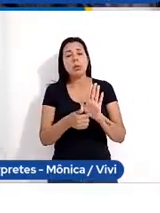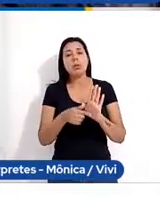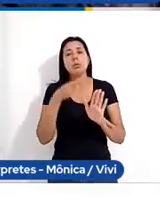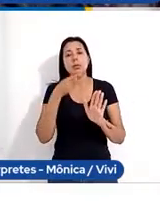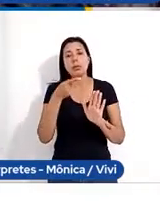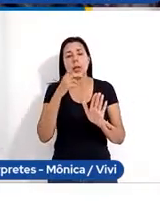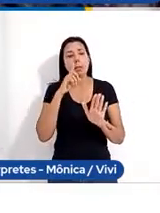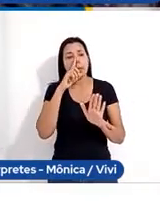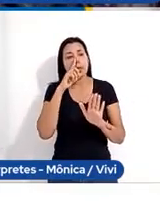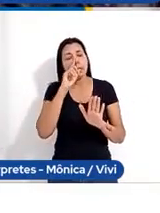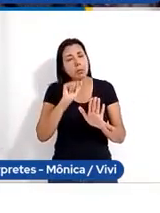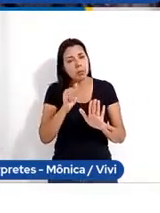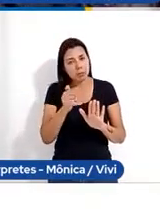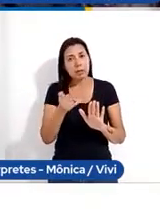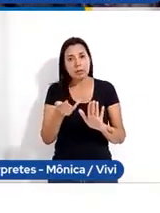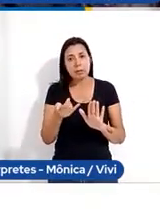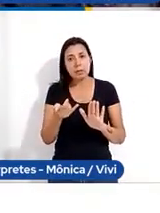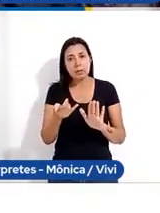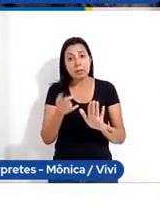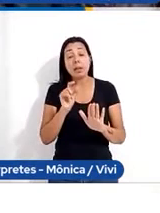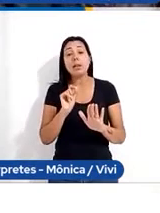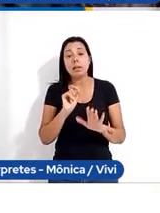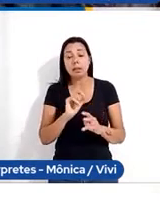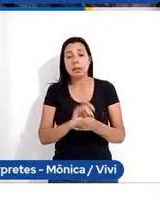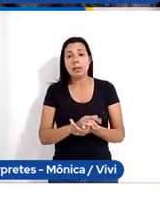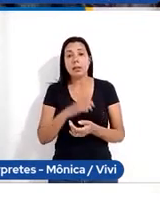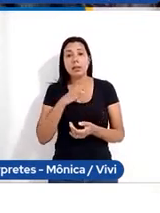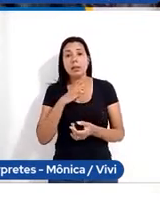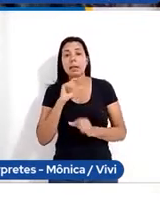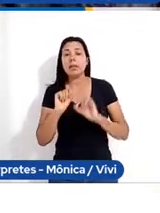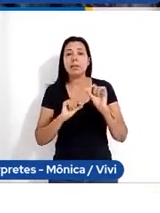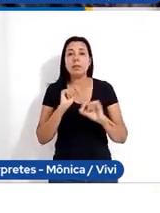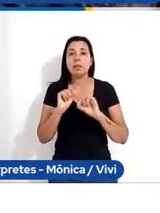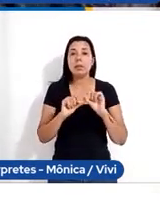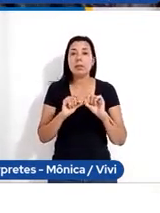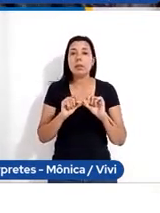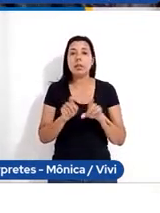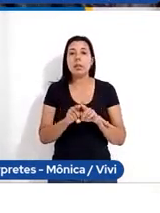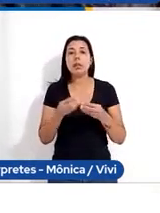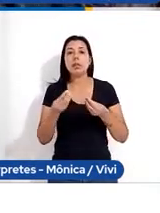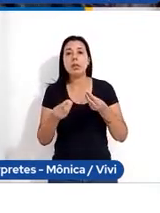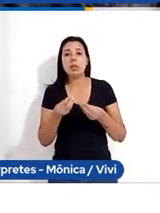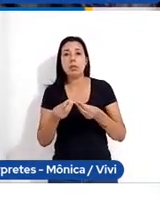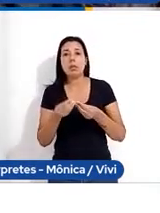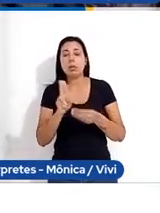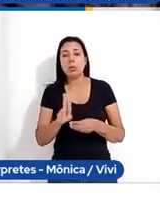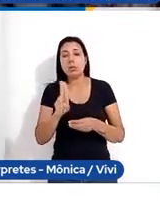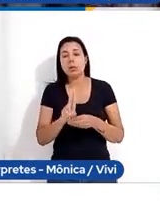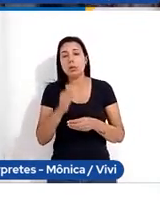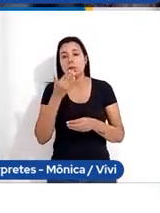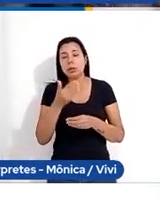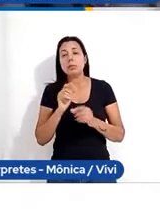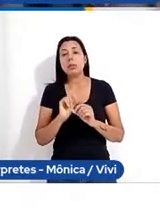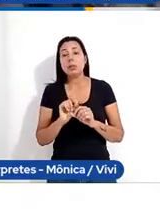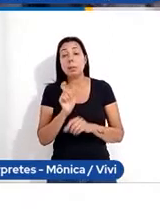risco é oportunidade, e isso tem muito engodo na forma de se usar esse tipo de terminologia,